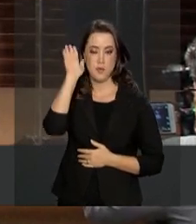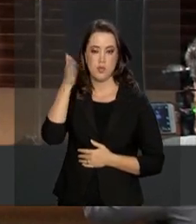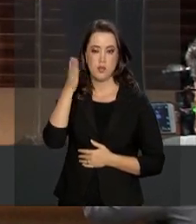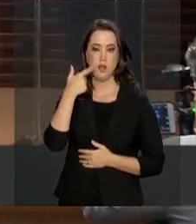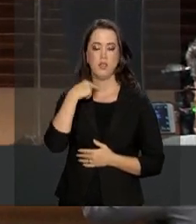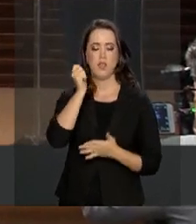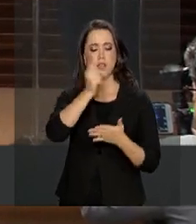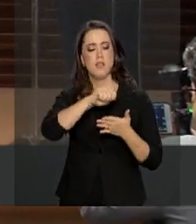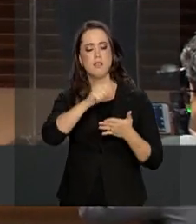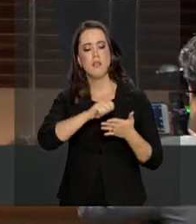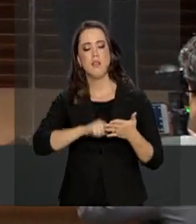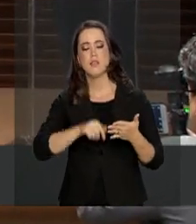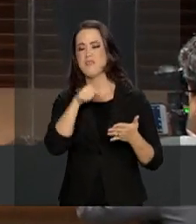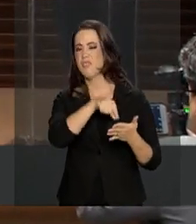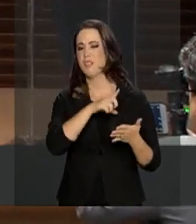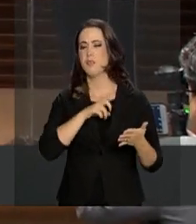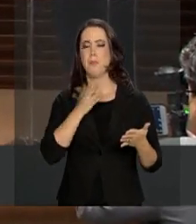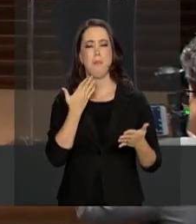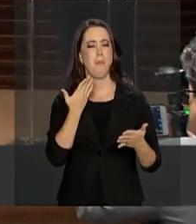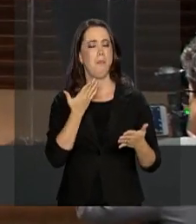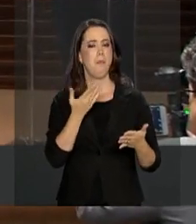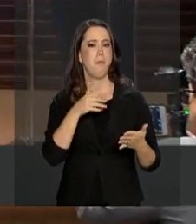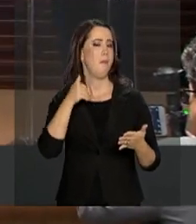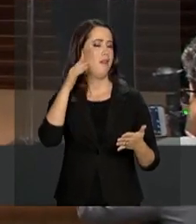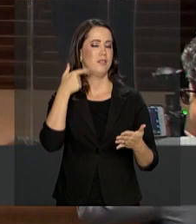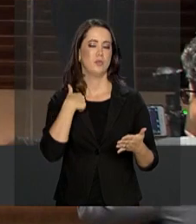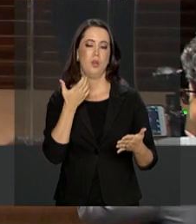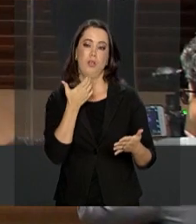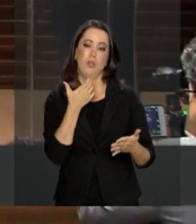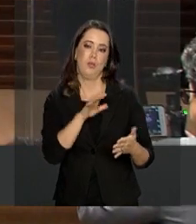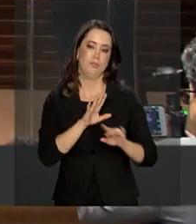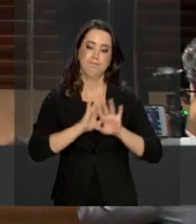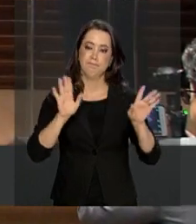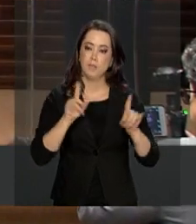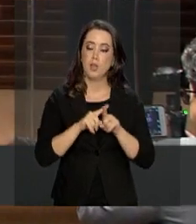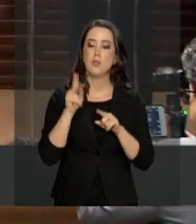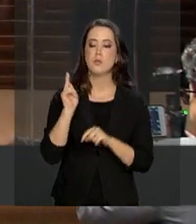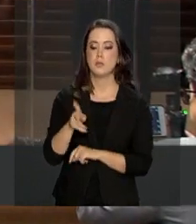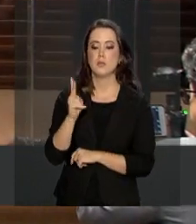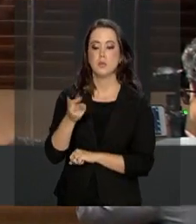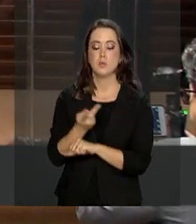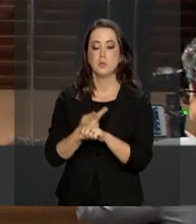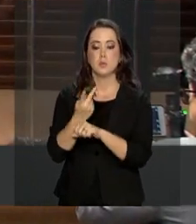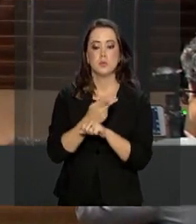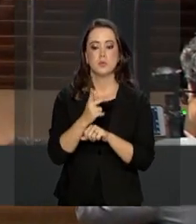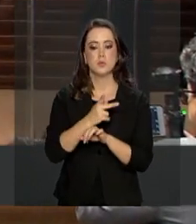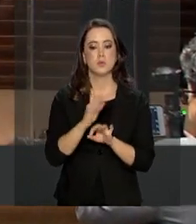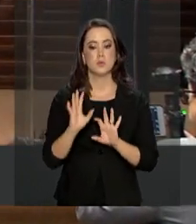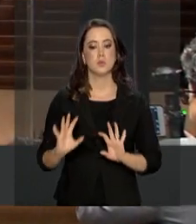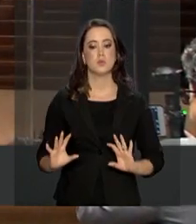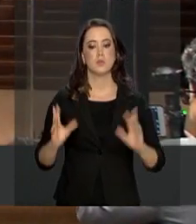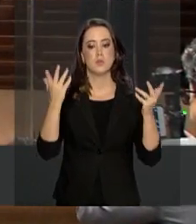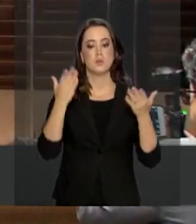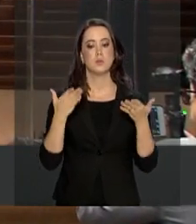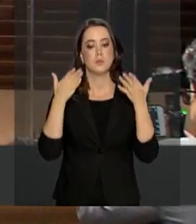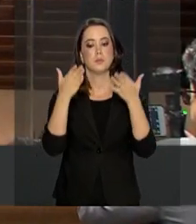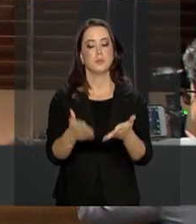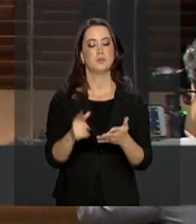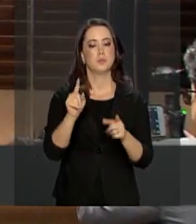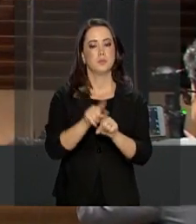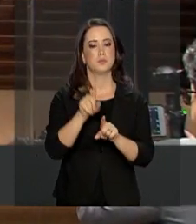discurso escrito mas não é o que me chama atenção eu sempre procuro na verdade nas solenidades de que tenham participado